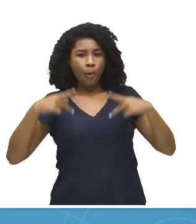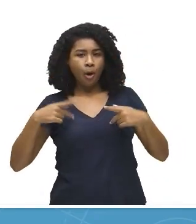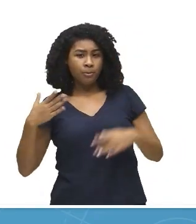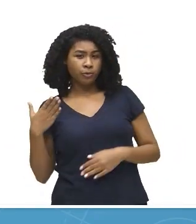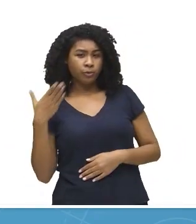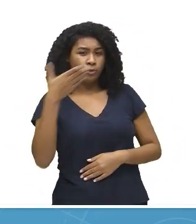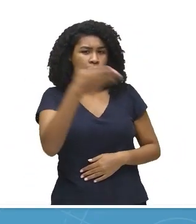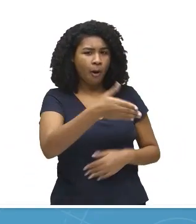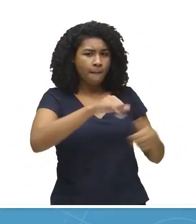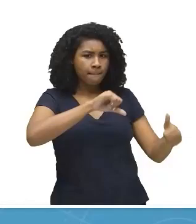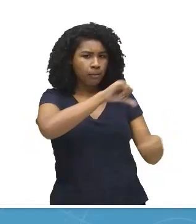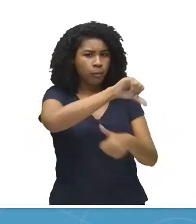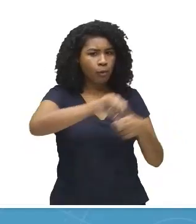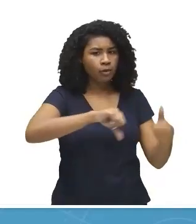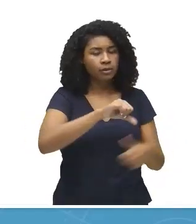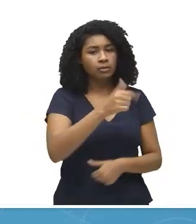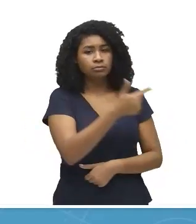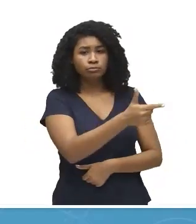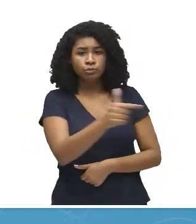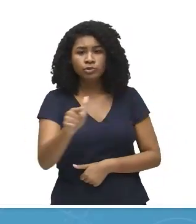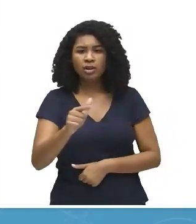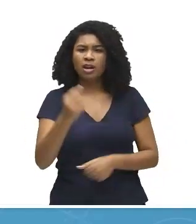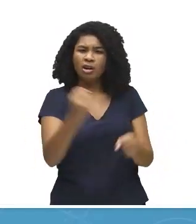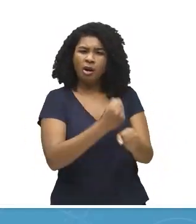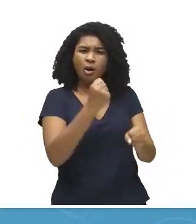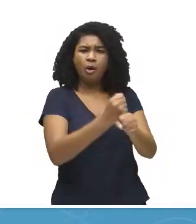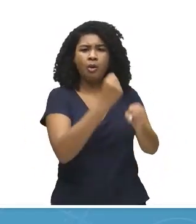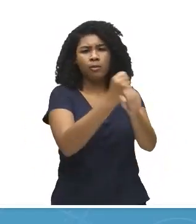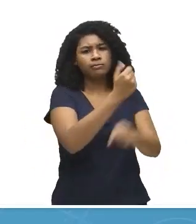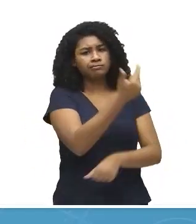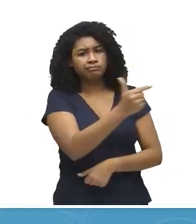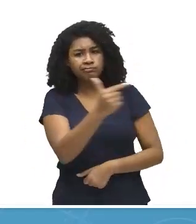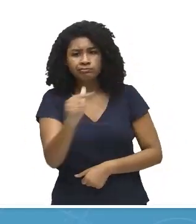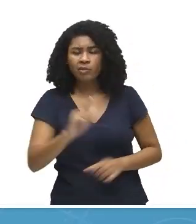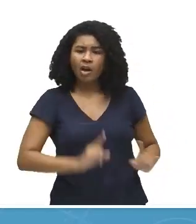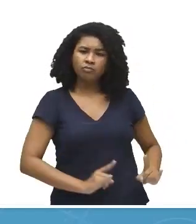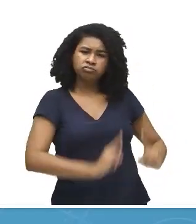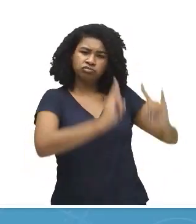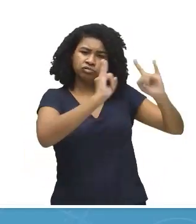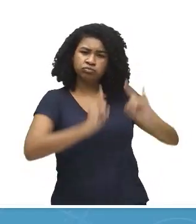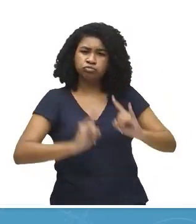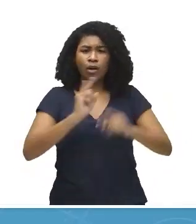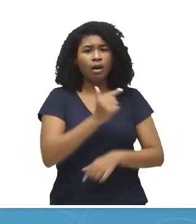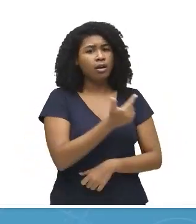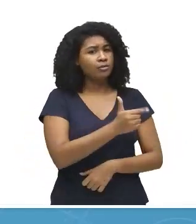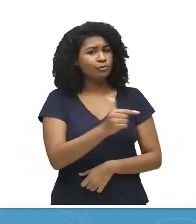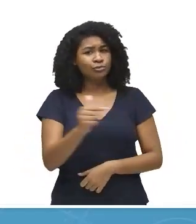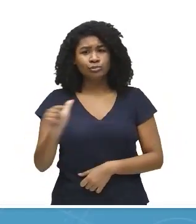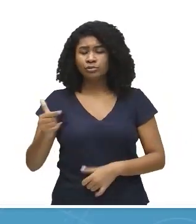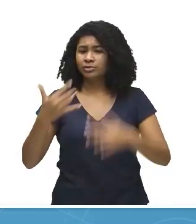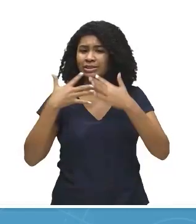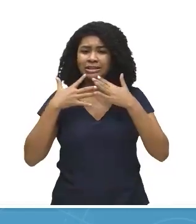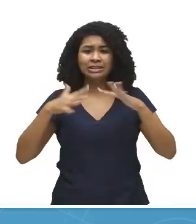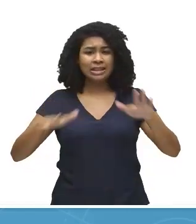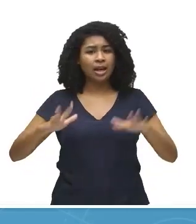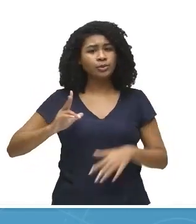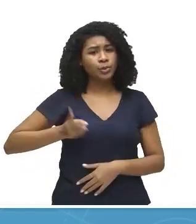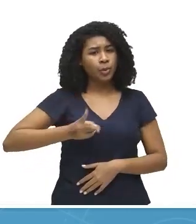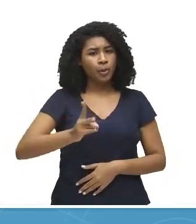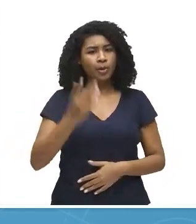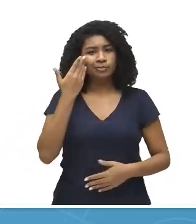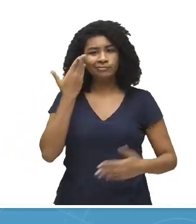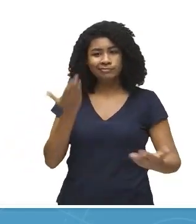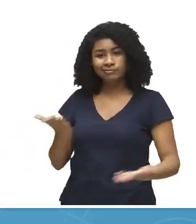né, onde não tem construções, onde o homem ainda não fez essas modificações nessas